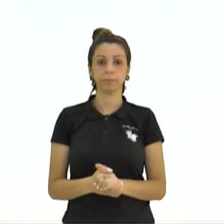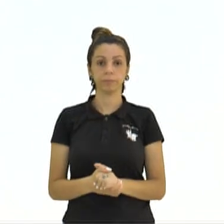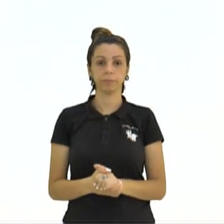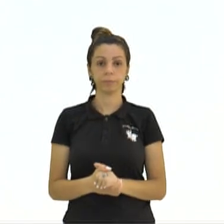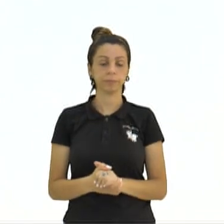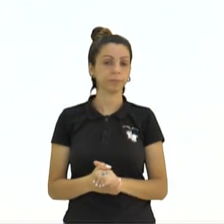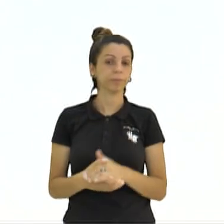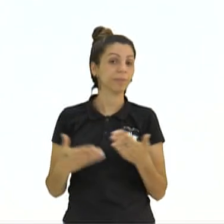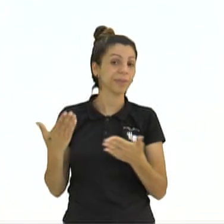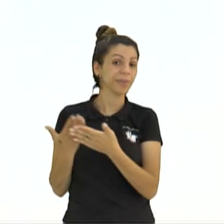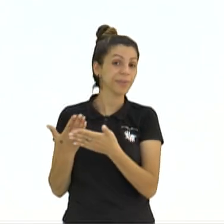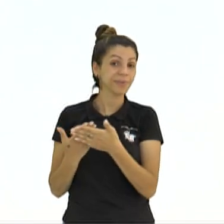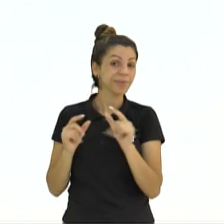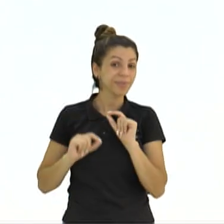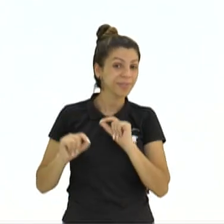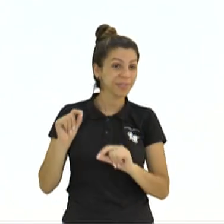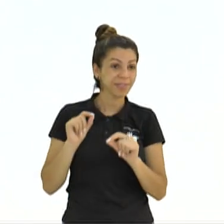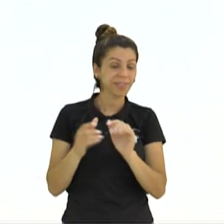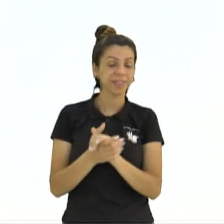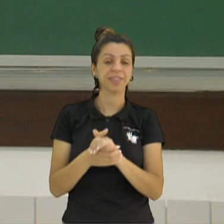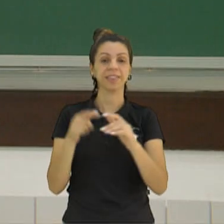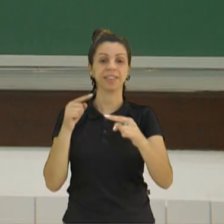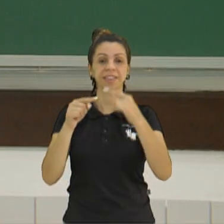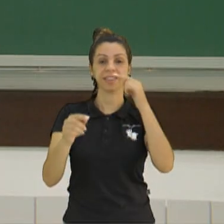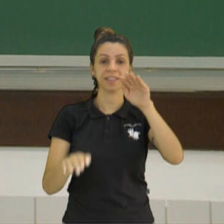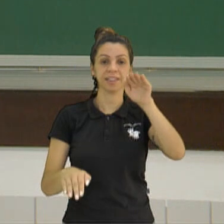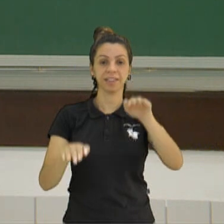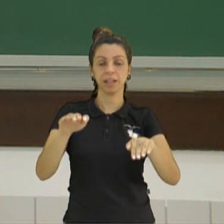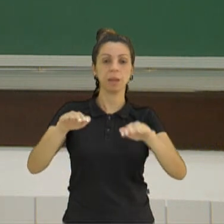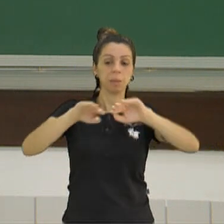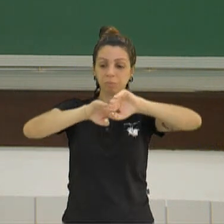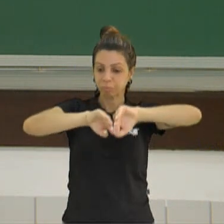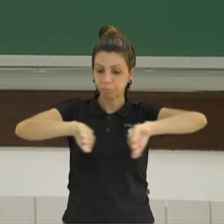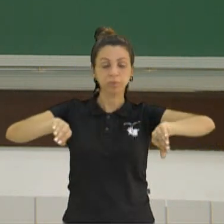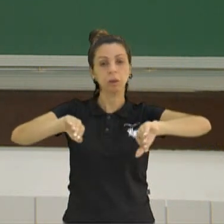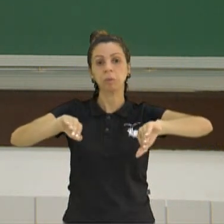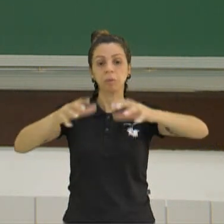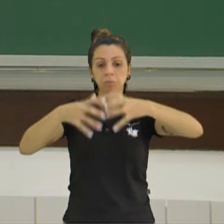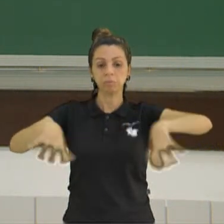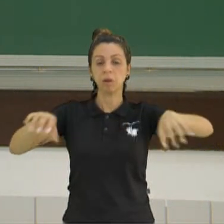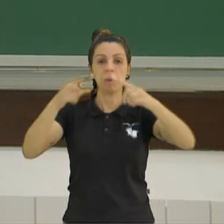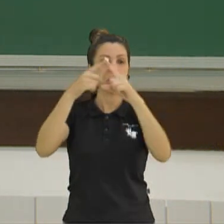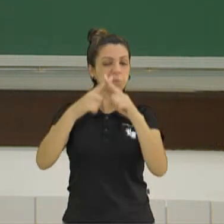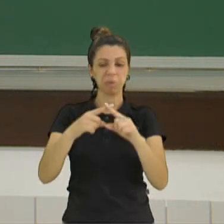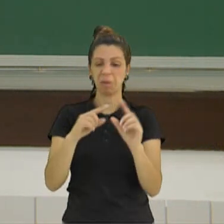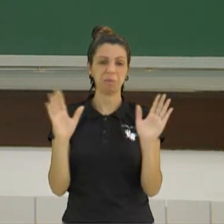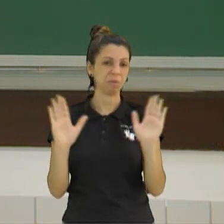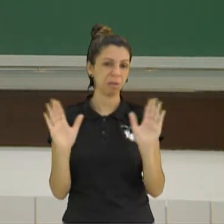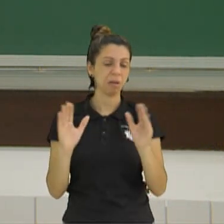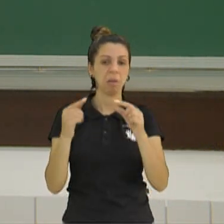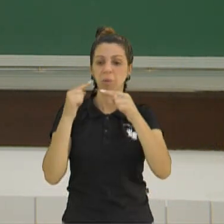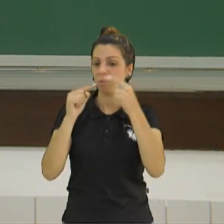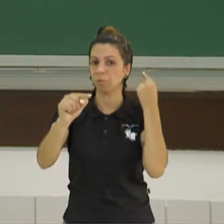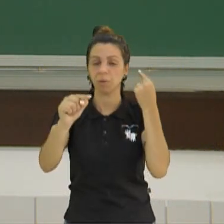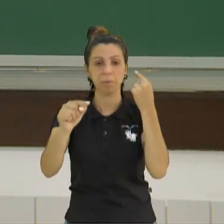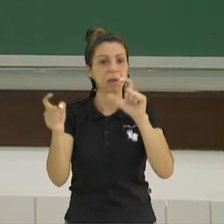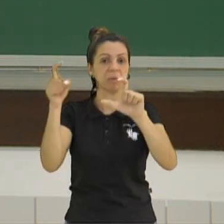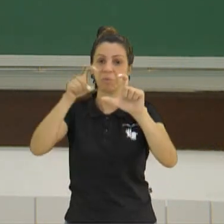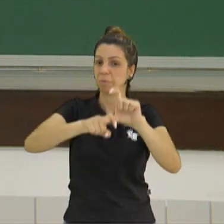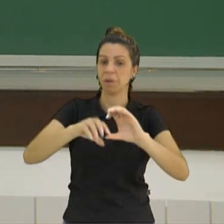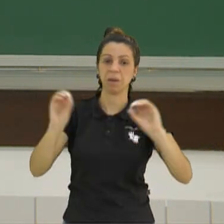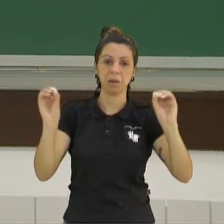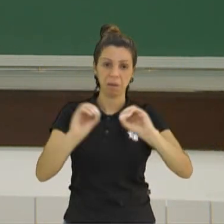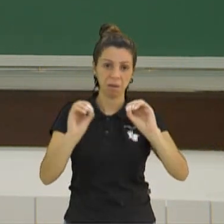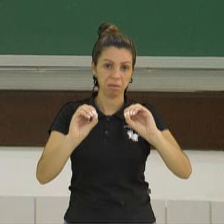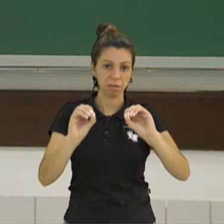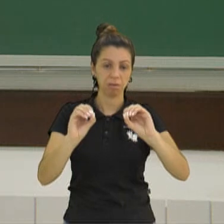que nós vimos hoje? Grandezas não proporcionais. Grandezas que não têm relação de multiplicação entre si ou que uma não depende da outra para